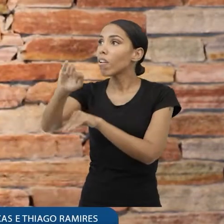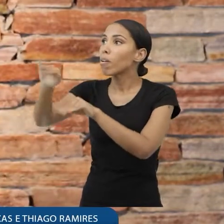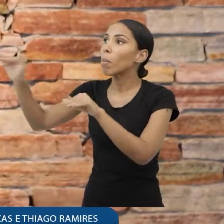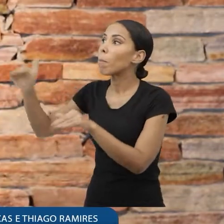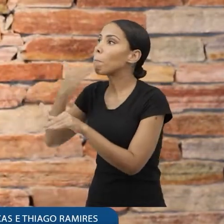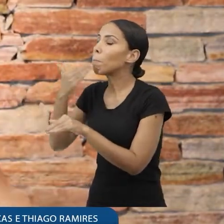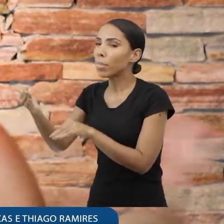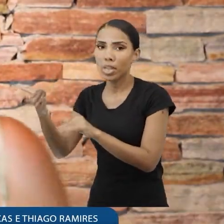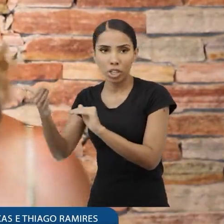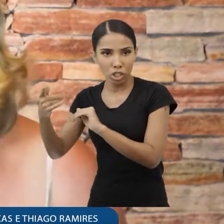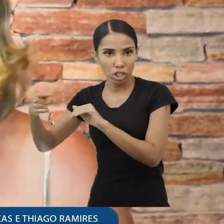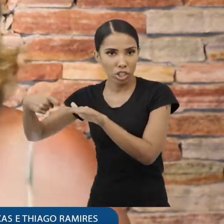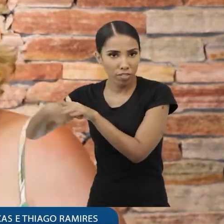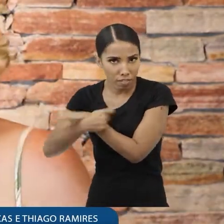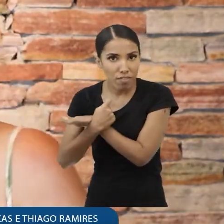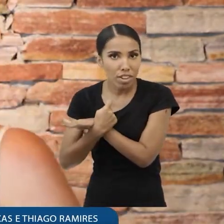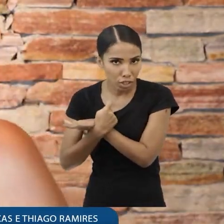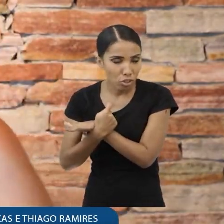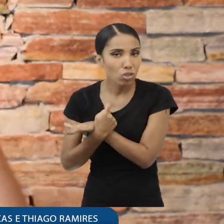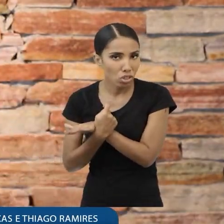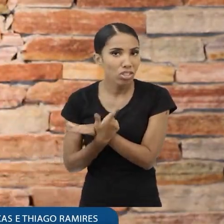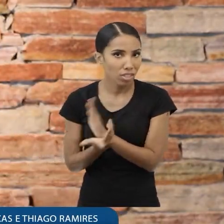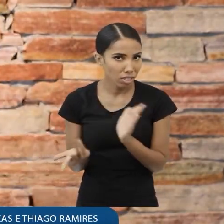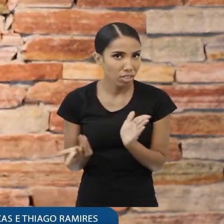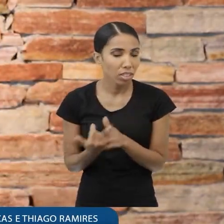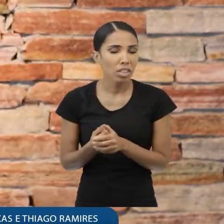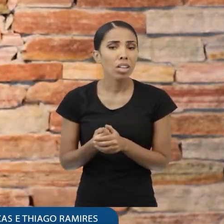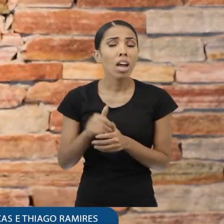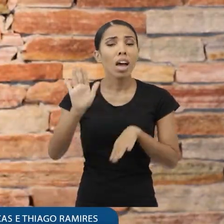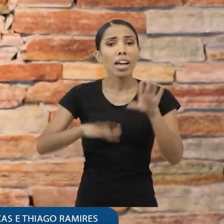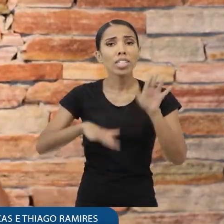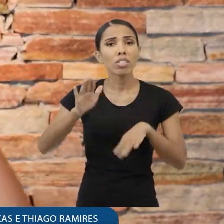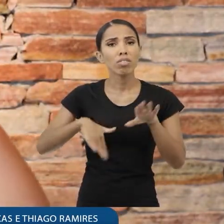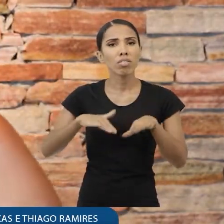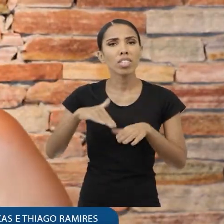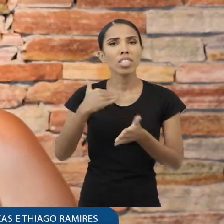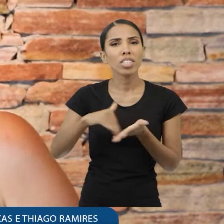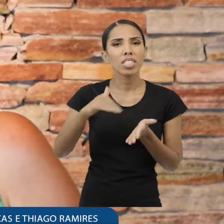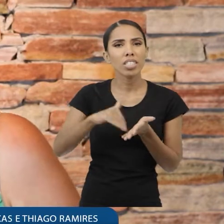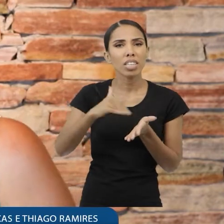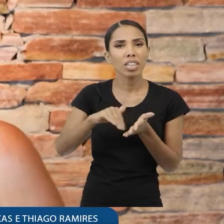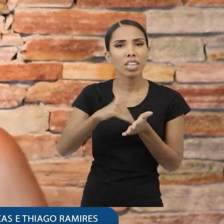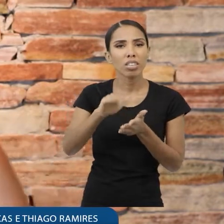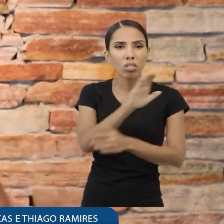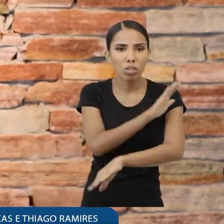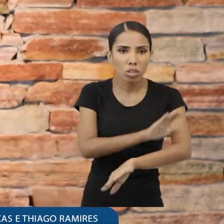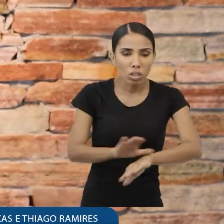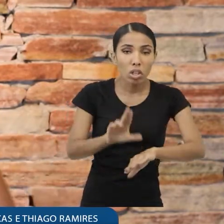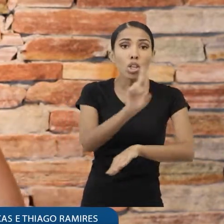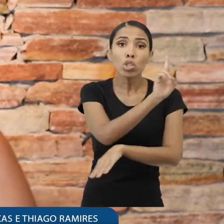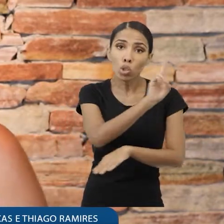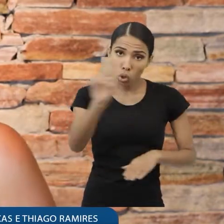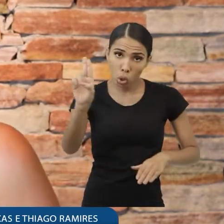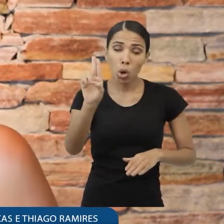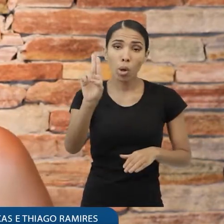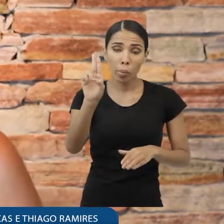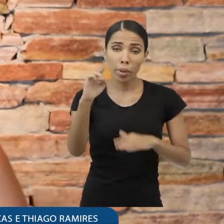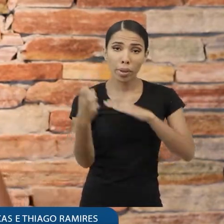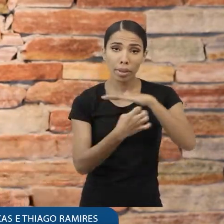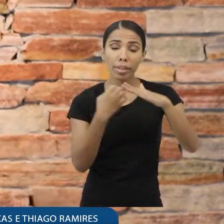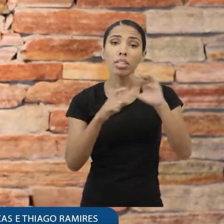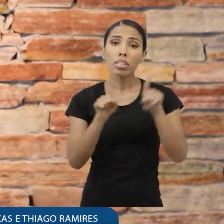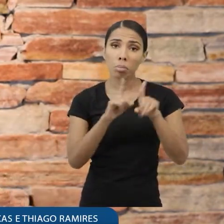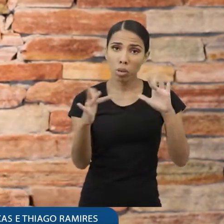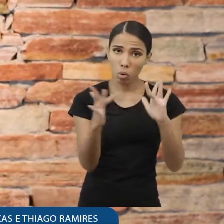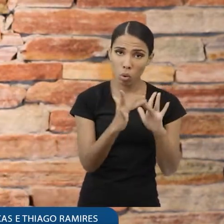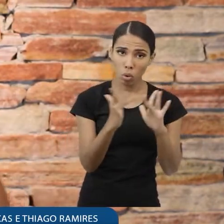desses investidores. E como é que você vai chegar neles? Muitas vezes, as próprias secretarias de cultura disponibilizam não só o nome da empresa,